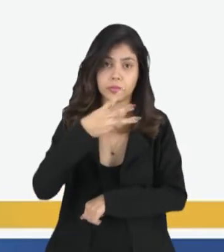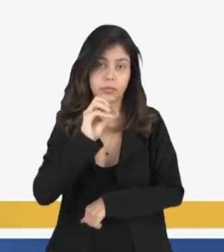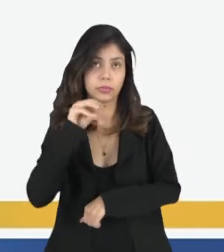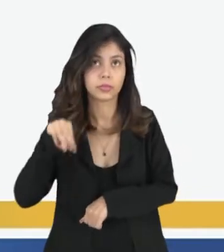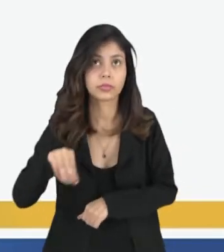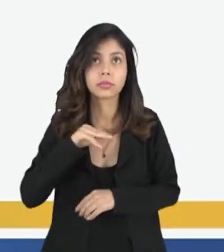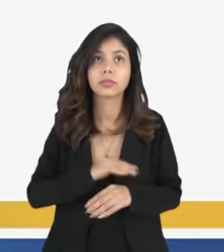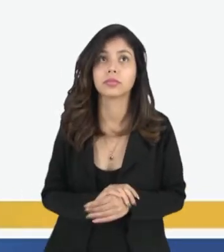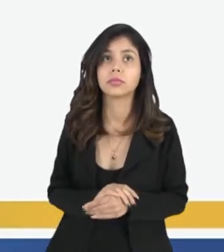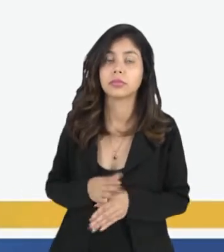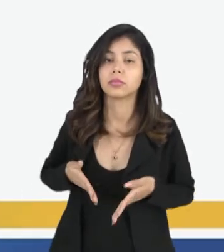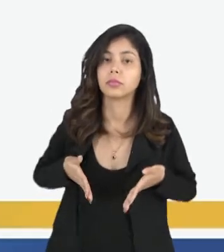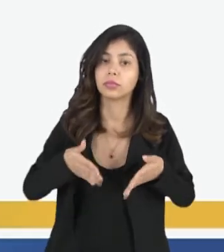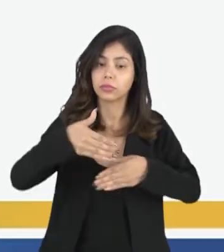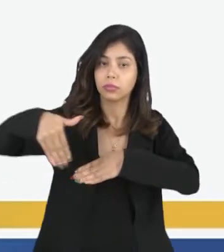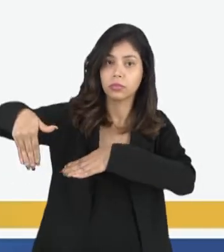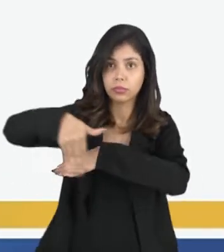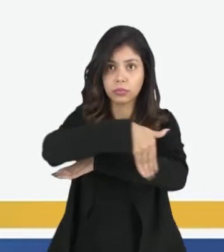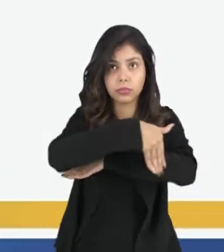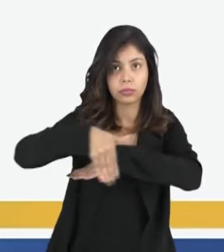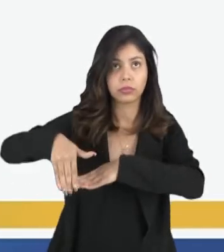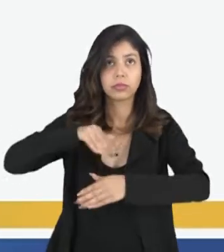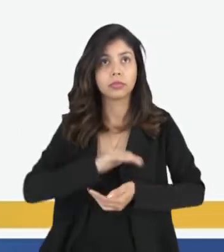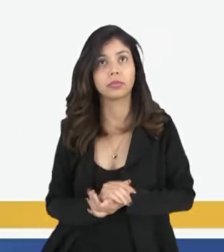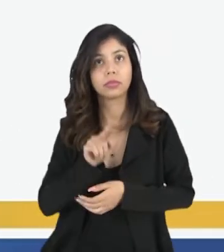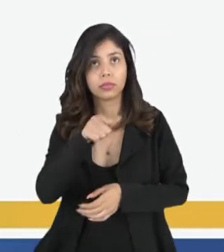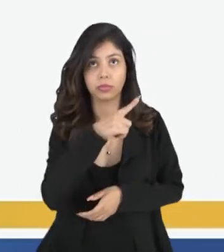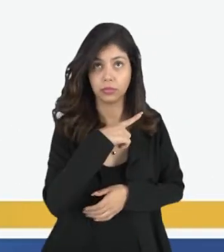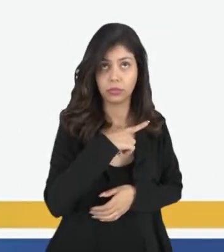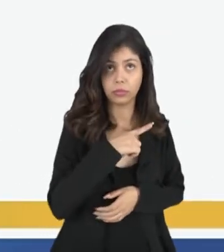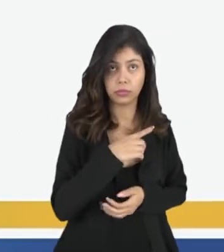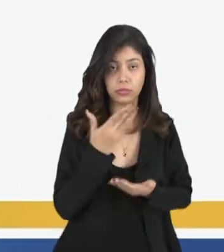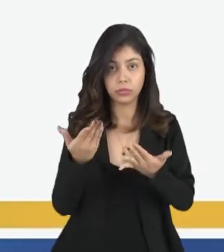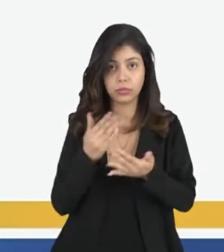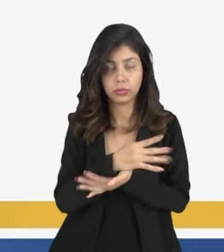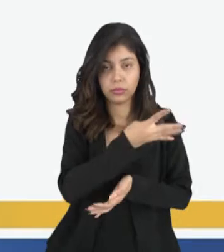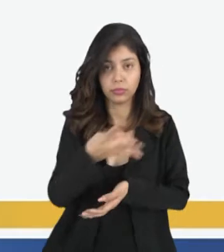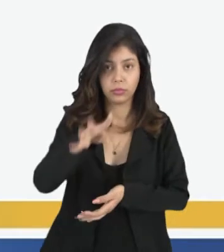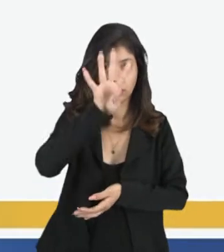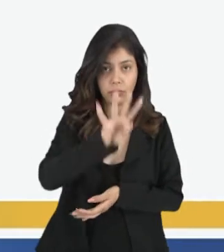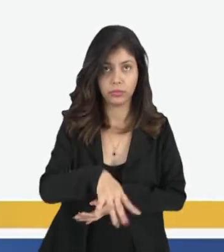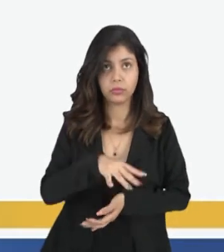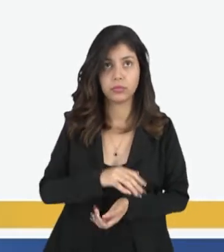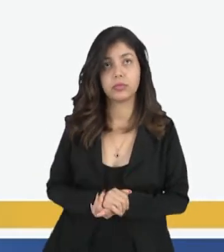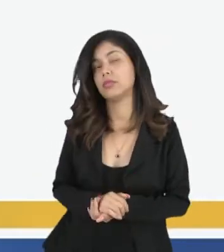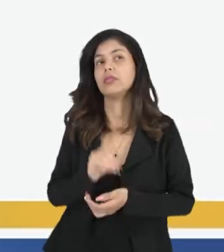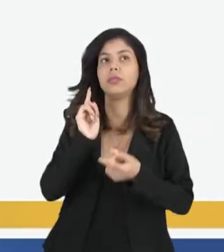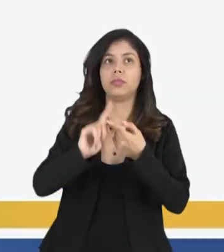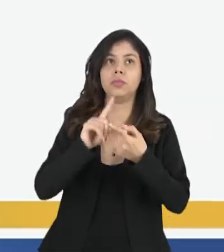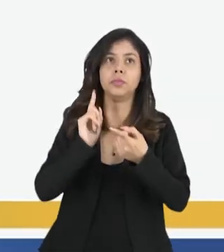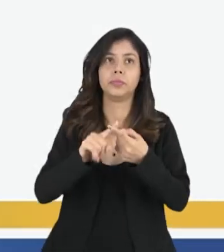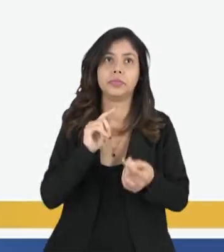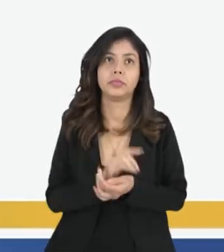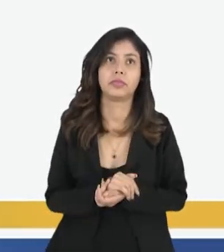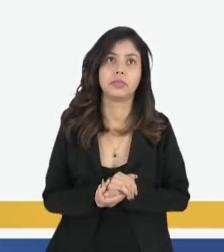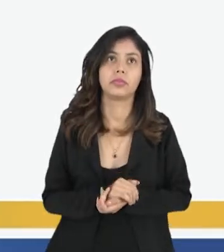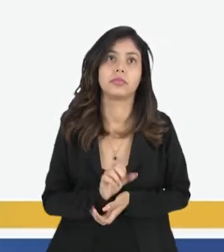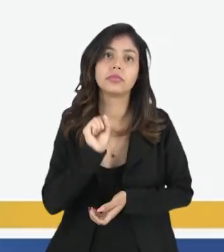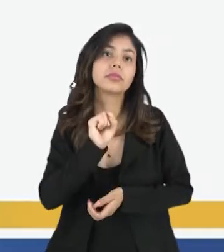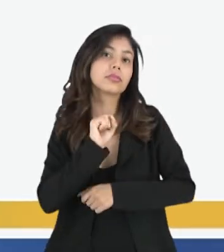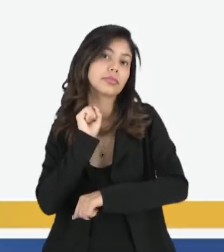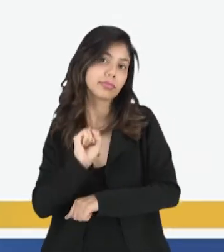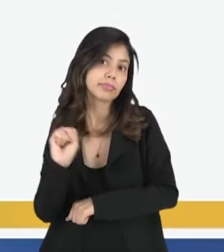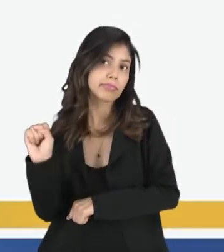na estrada. Então, nós temos aí a tabela. Na primeira coluna, nós temos o